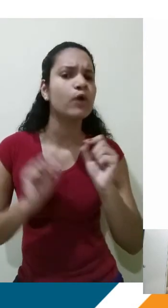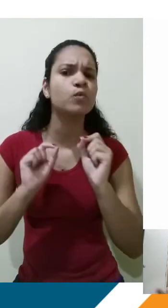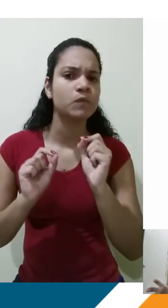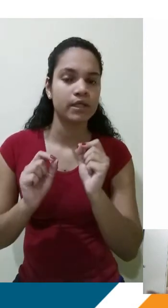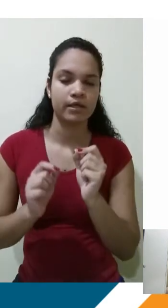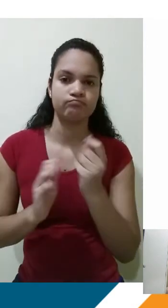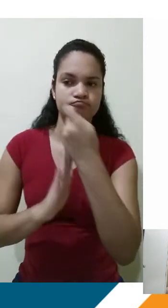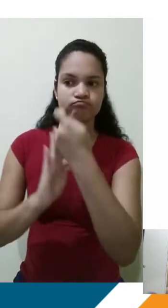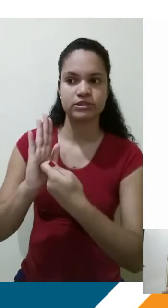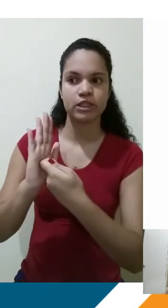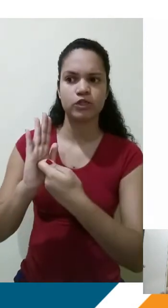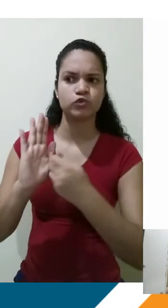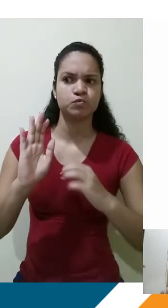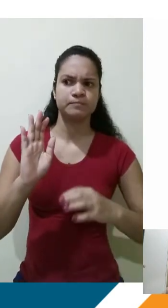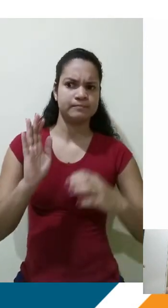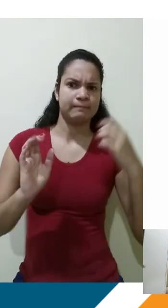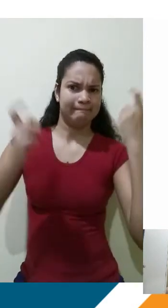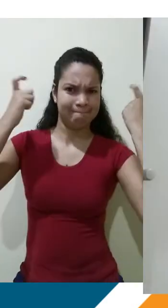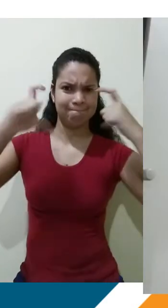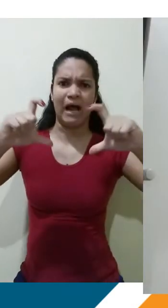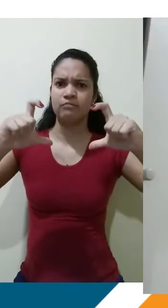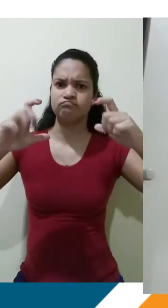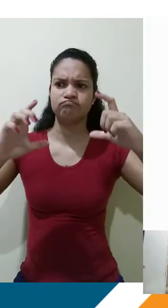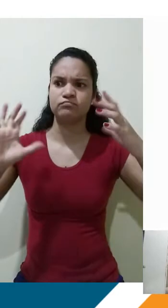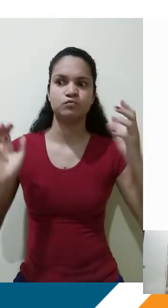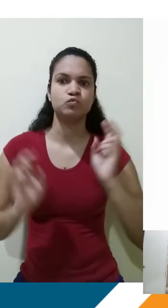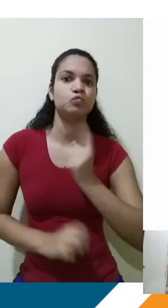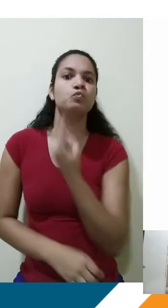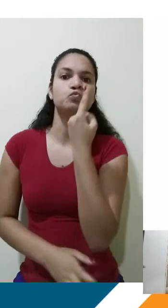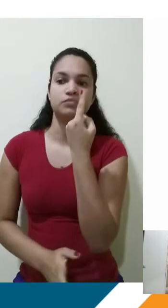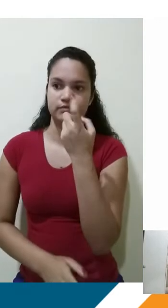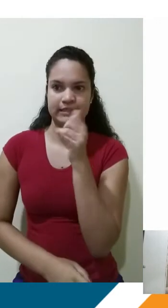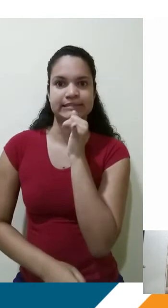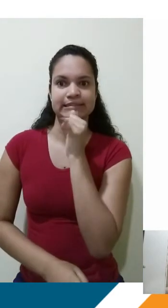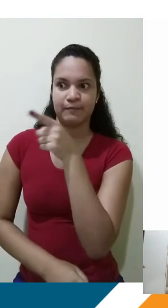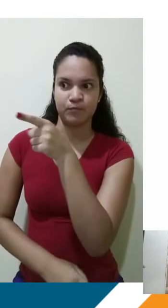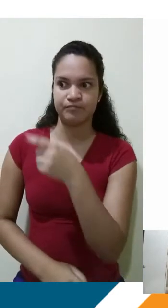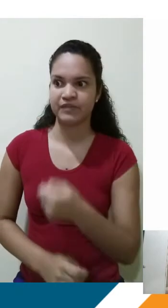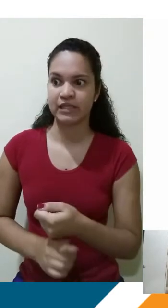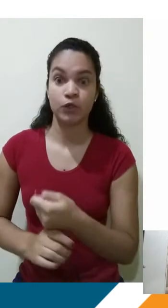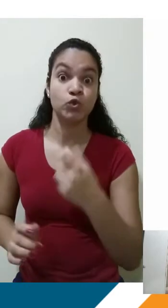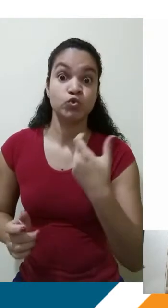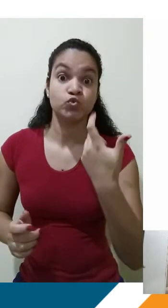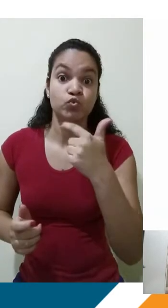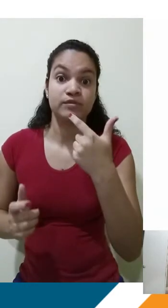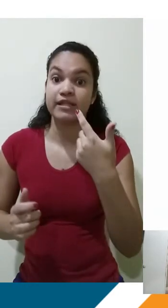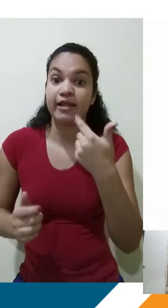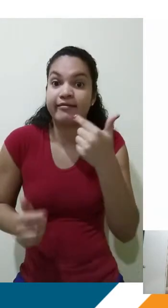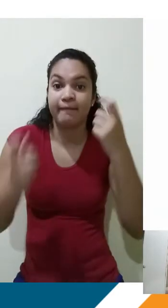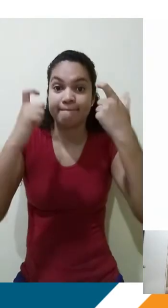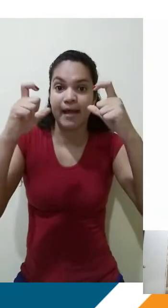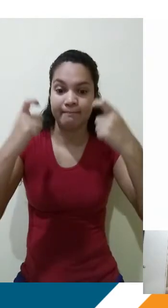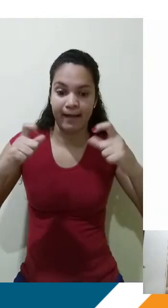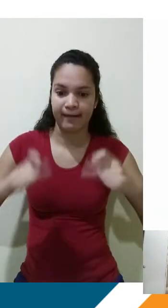como um único texto, sem nenhuma separação entre as partes dele. Vejam só, nesse exemplo aqui fica evidente que não tem parágrafo, a não ser o primeiro e único desse